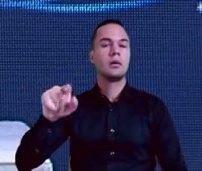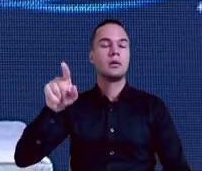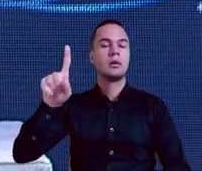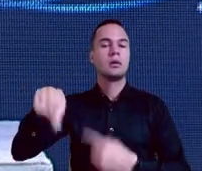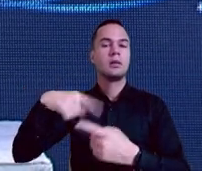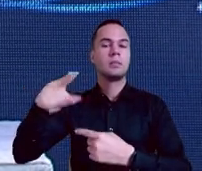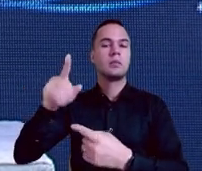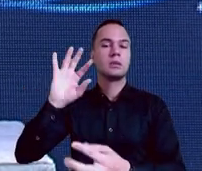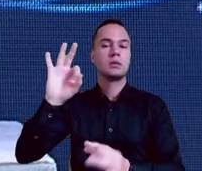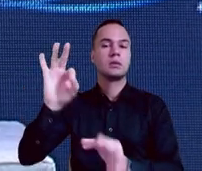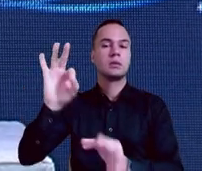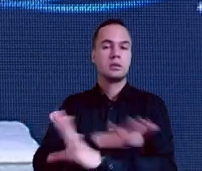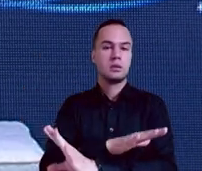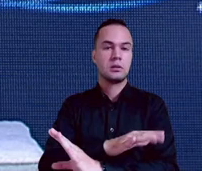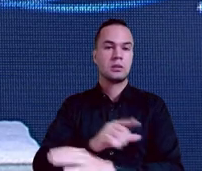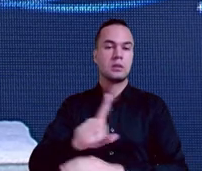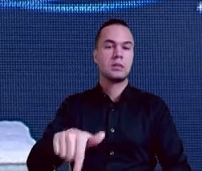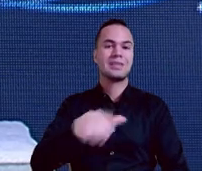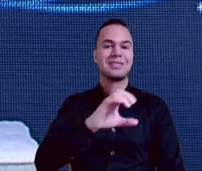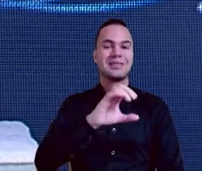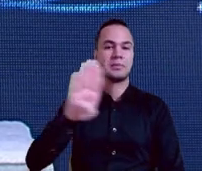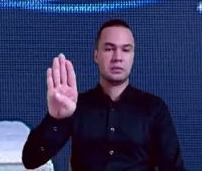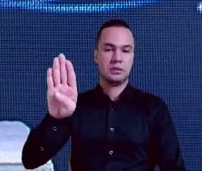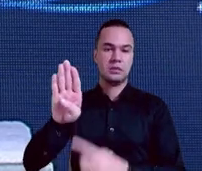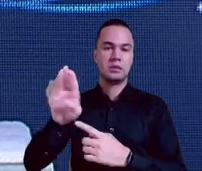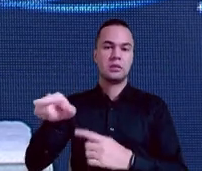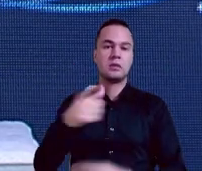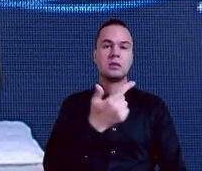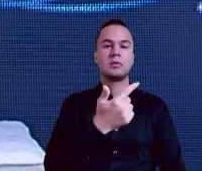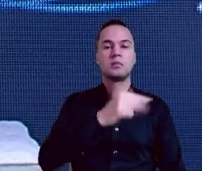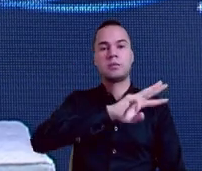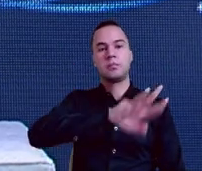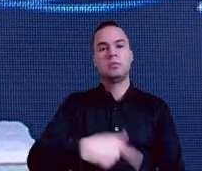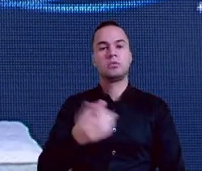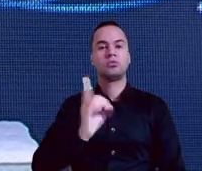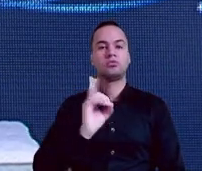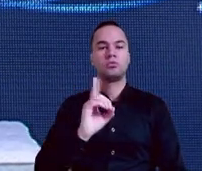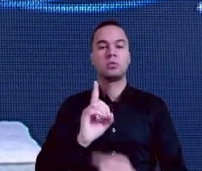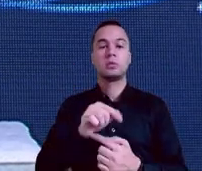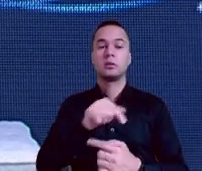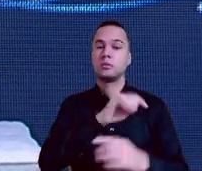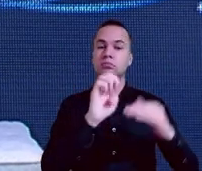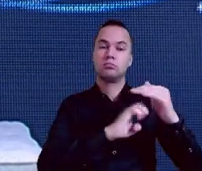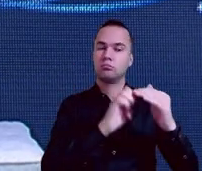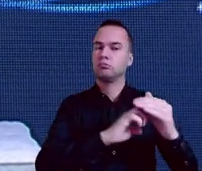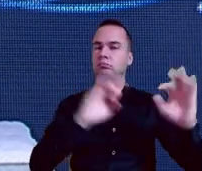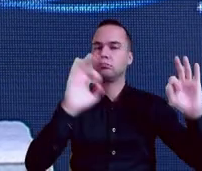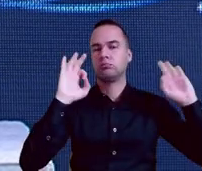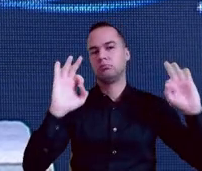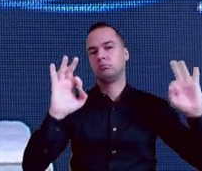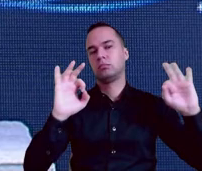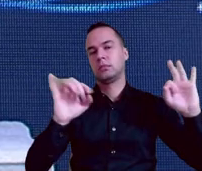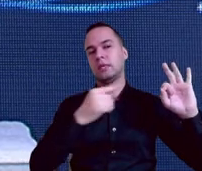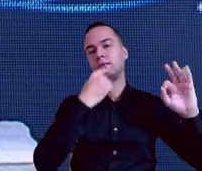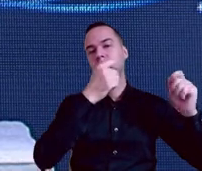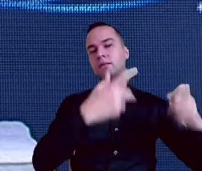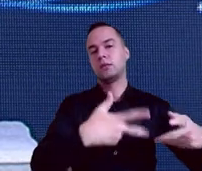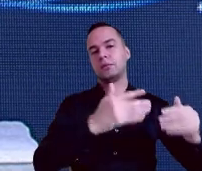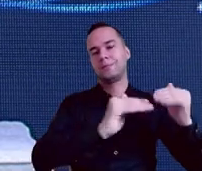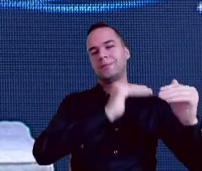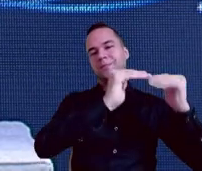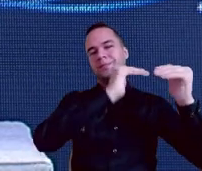num senhor is be no cheque de 12 milhões de dólares numa empresa Espetacular que tá falando de crescimento sustentável